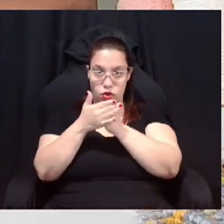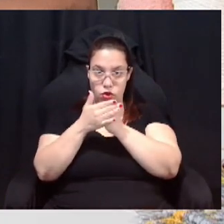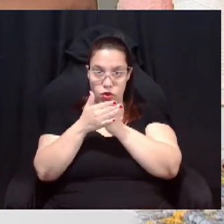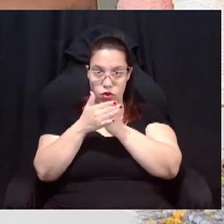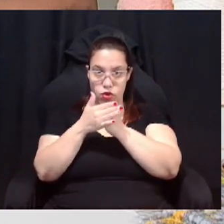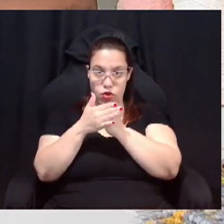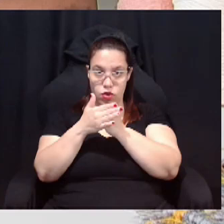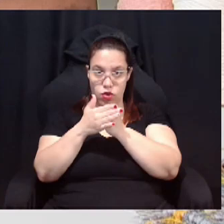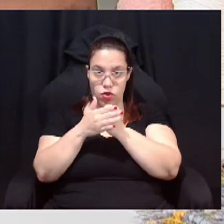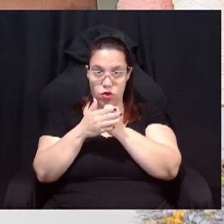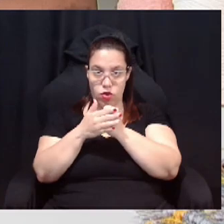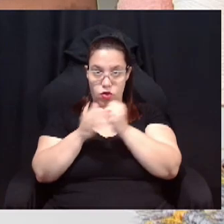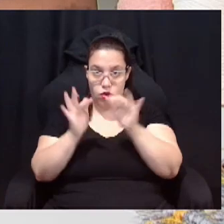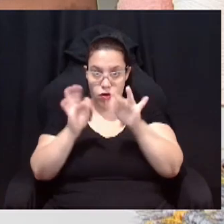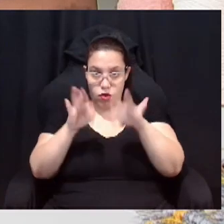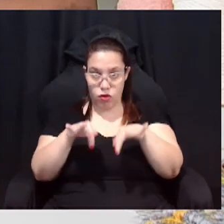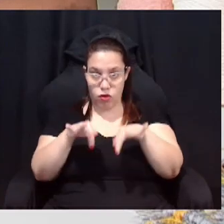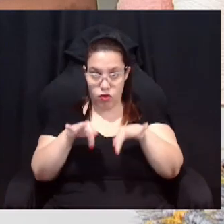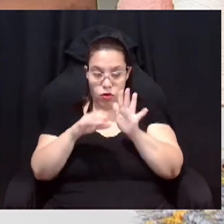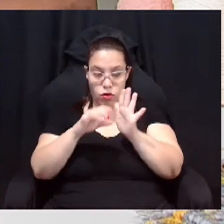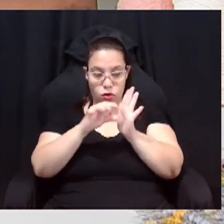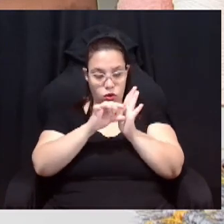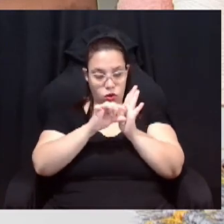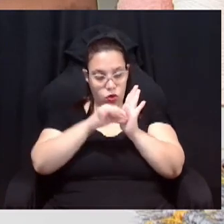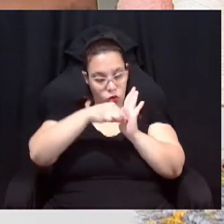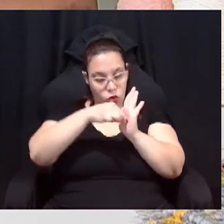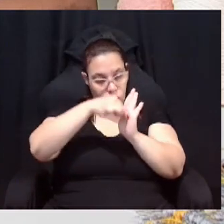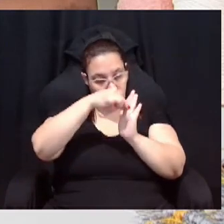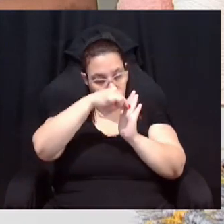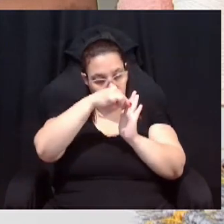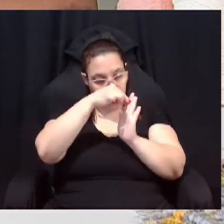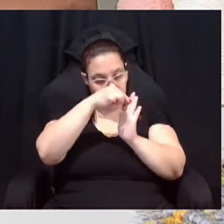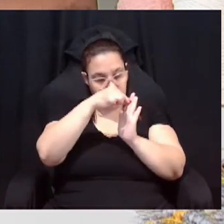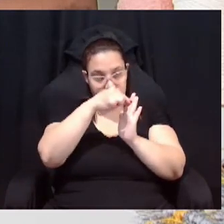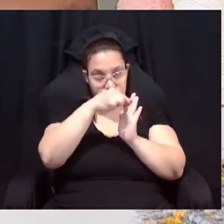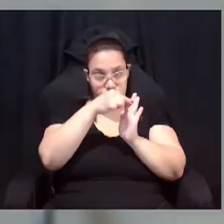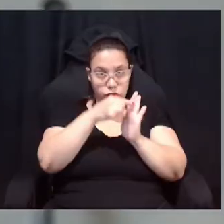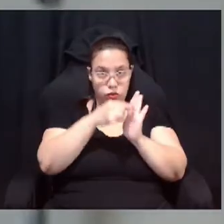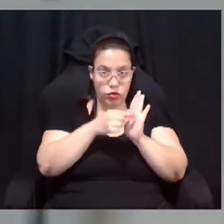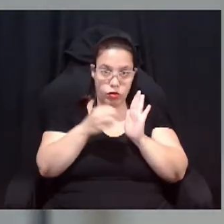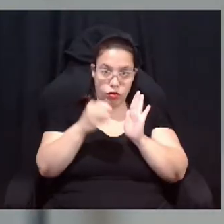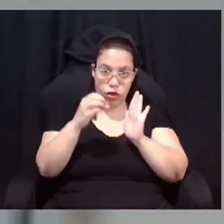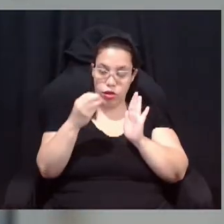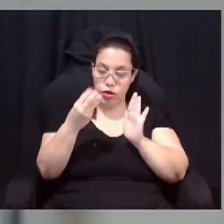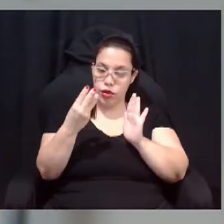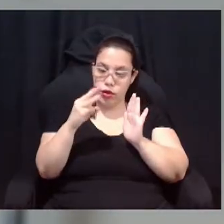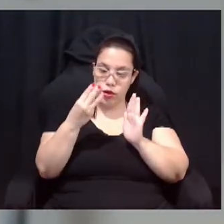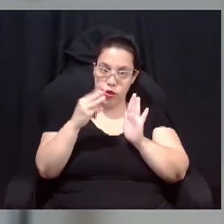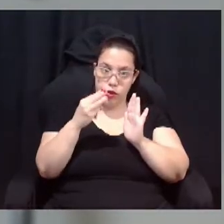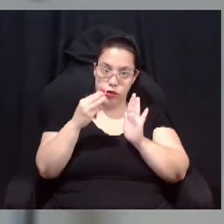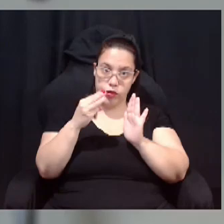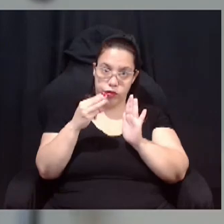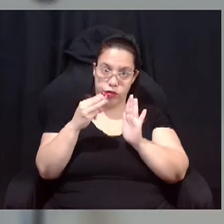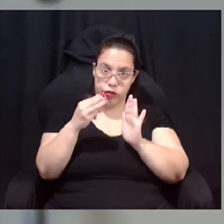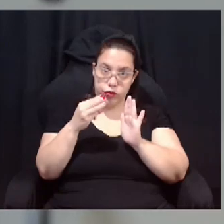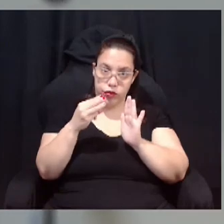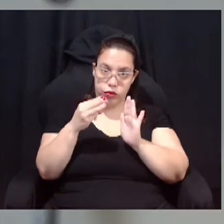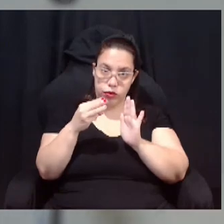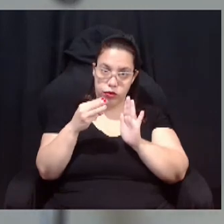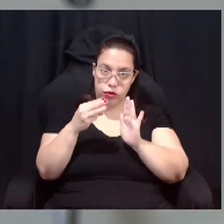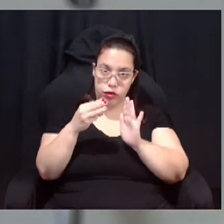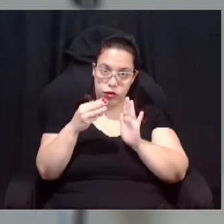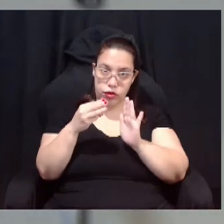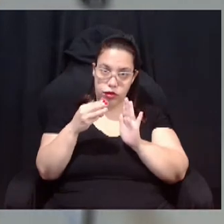corpinho do chaveiro, tá? Esses outros 3 dedos vão vir aqui do ladinho, me ajudando